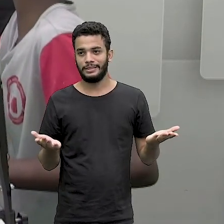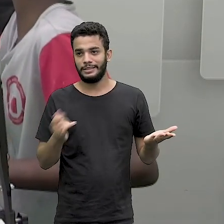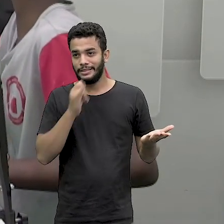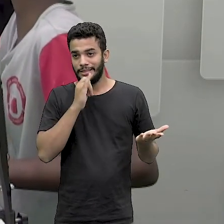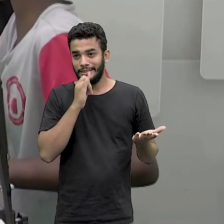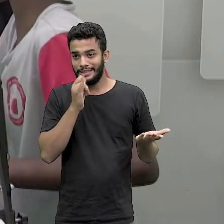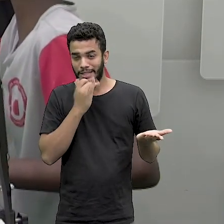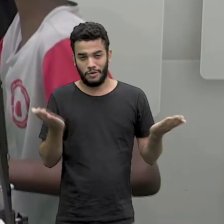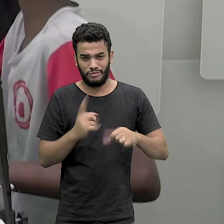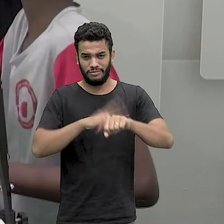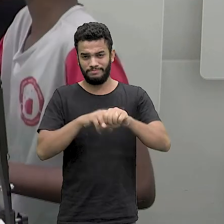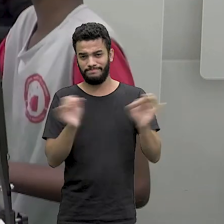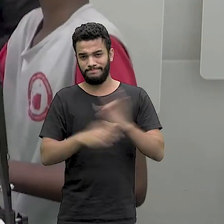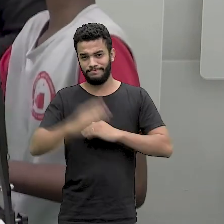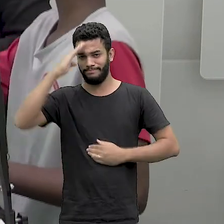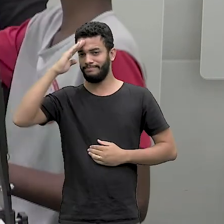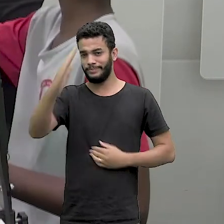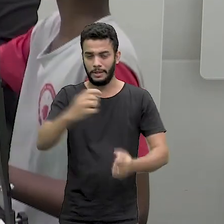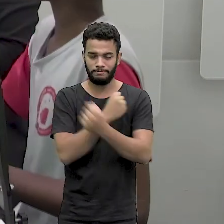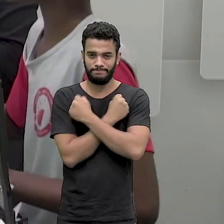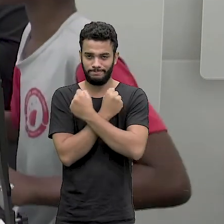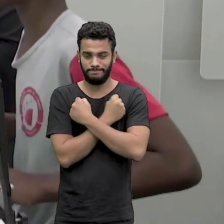de Aquiles, tá? Um abraço, tchau, tchau, gente. Até o